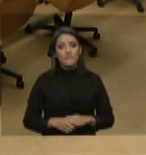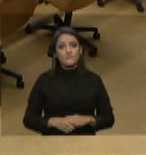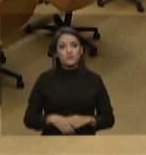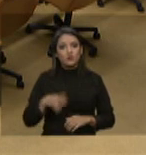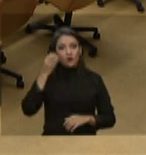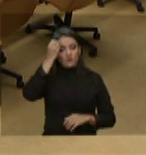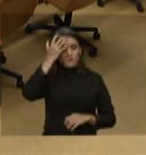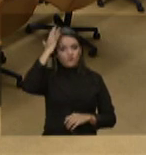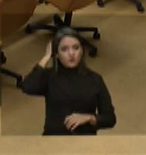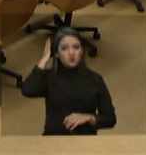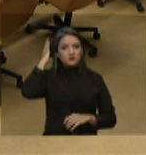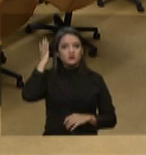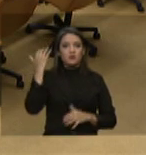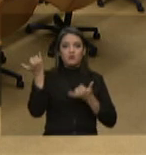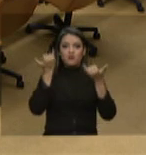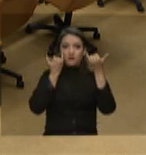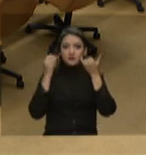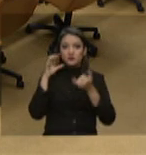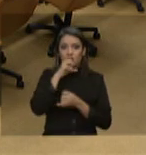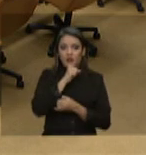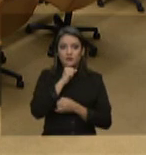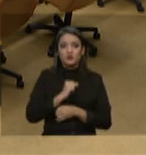num dos dados formativos